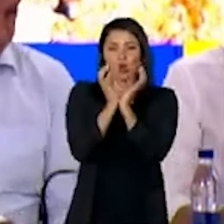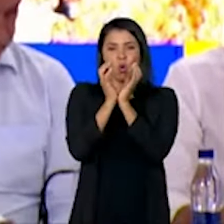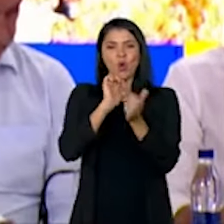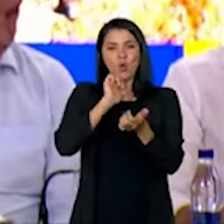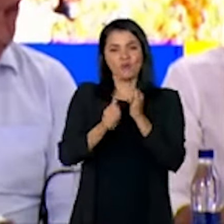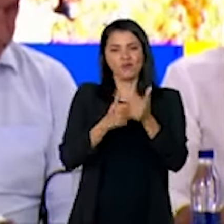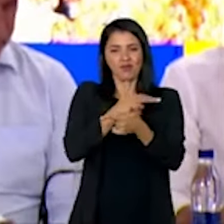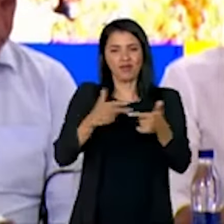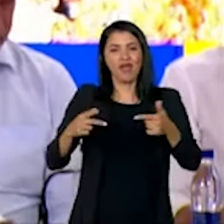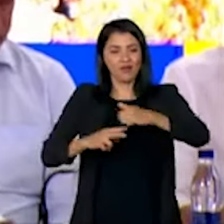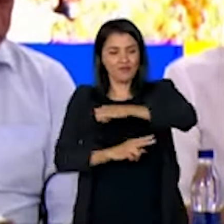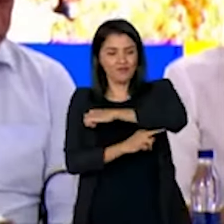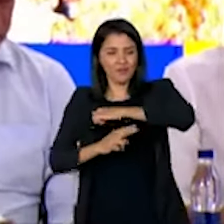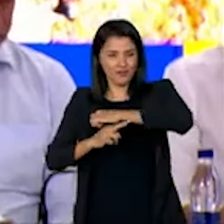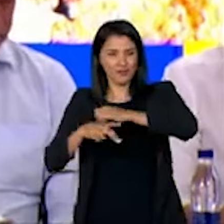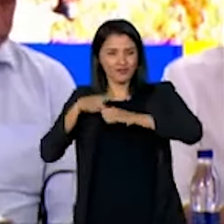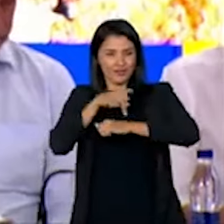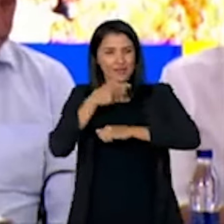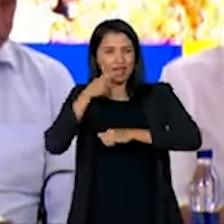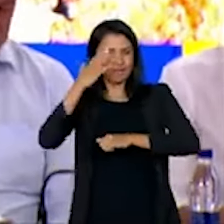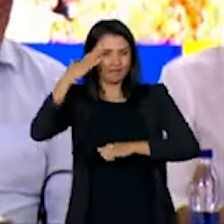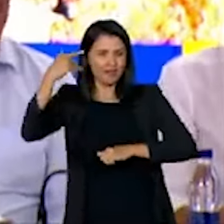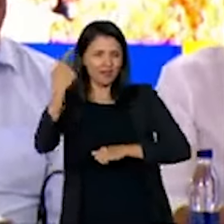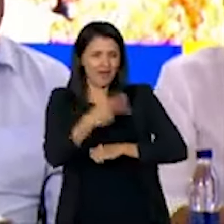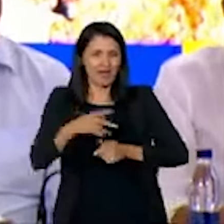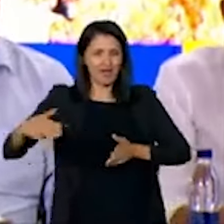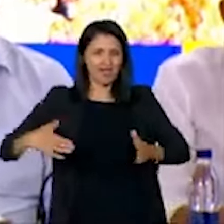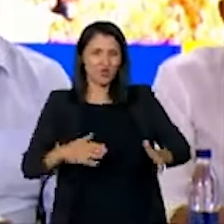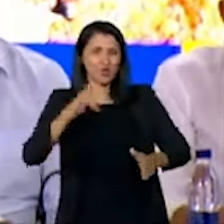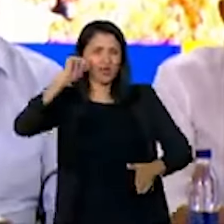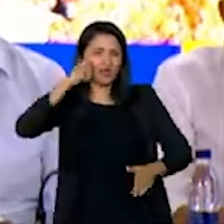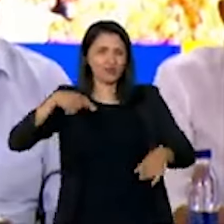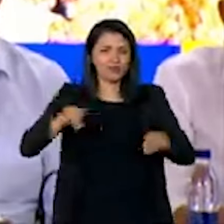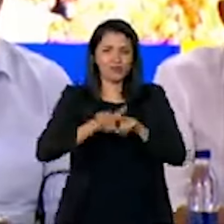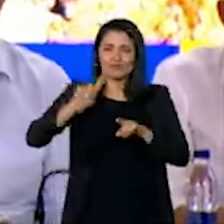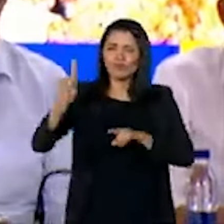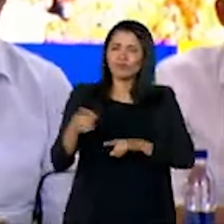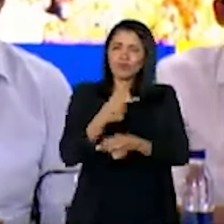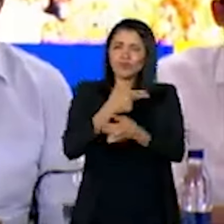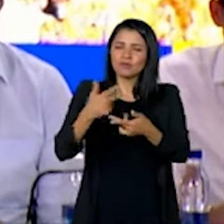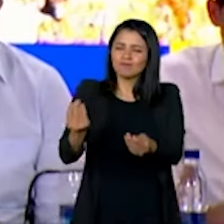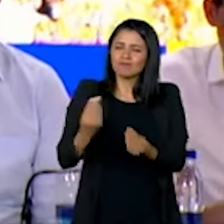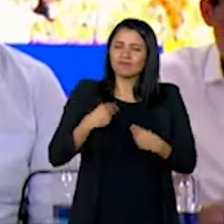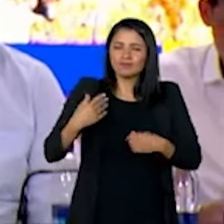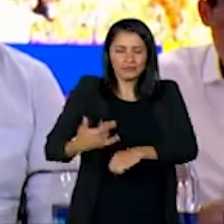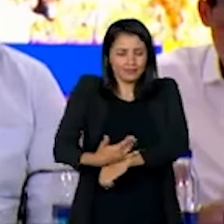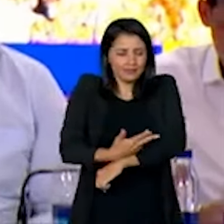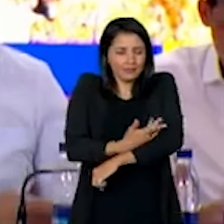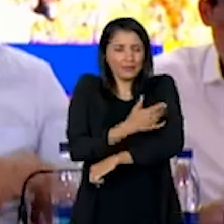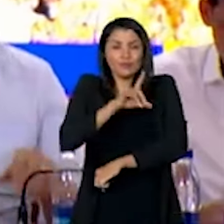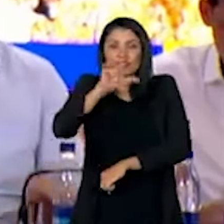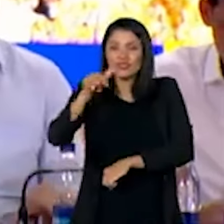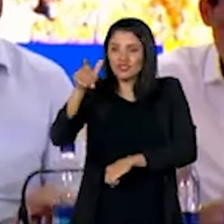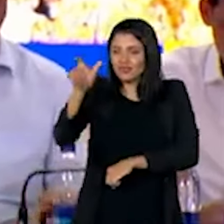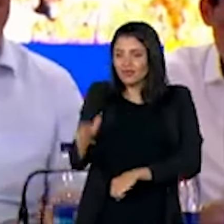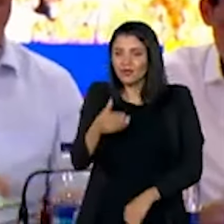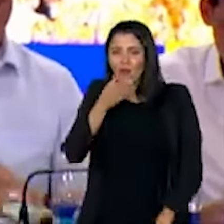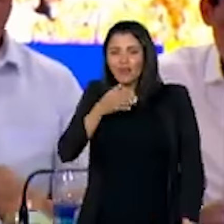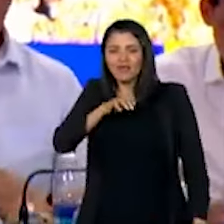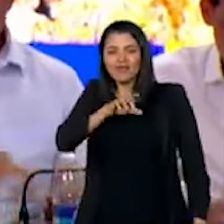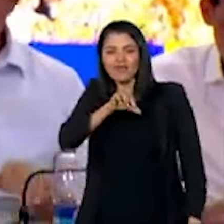Negro. Mas uma das coisas que mais me emocionou no Estado do Amazonas foi o dia, Eduardo, que você me